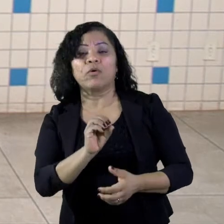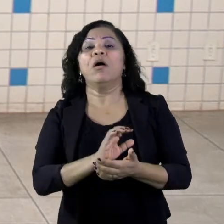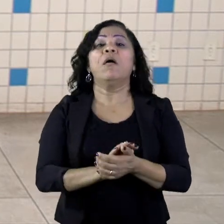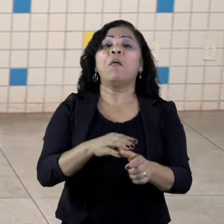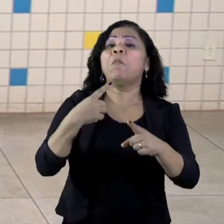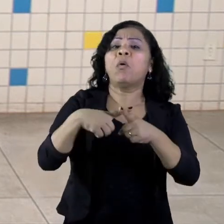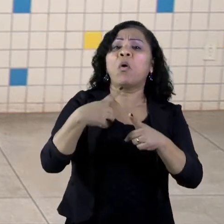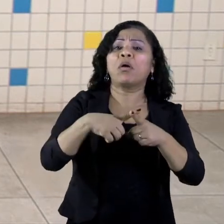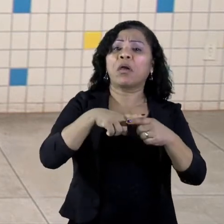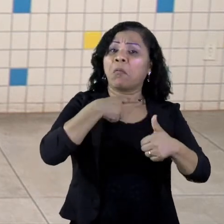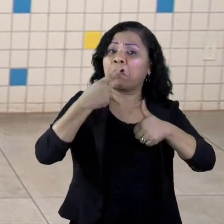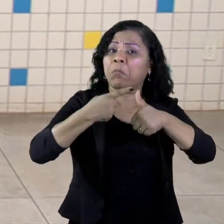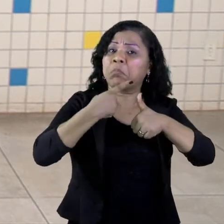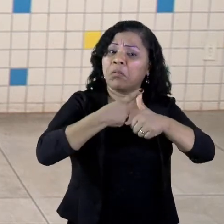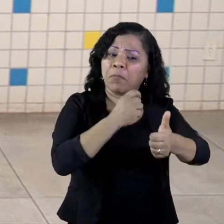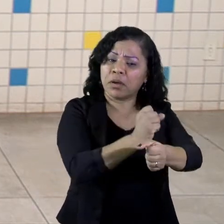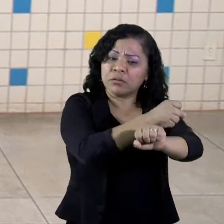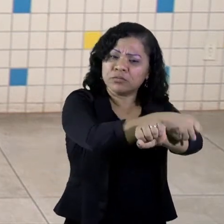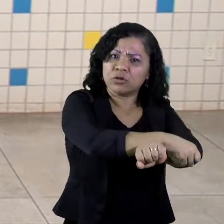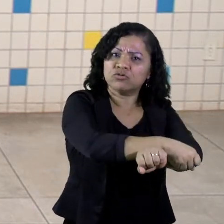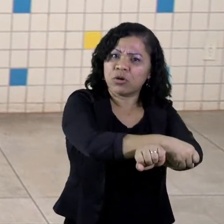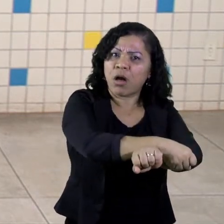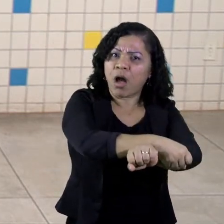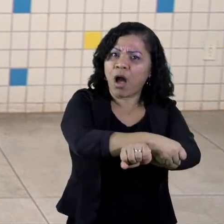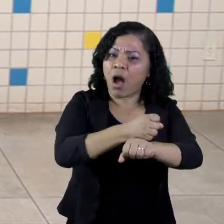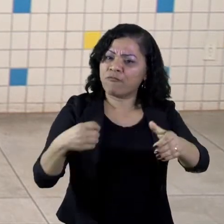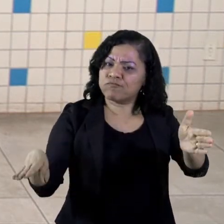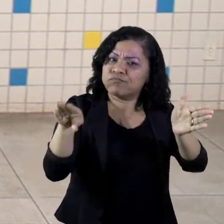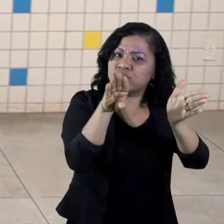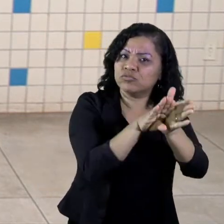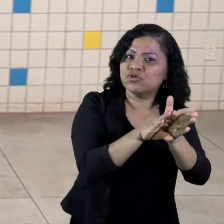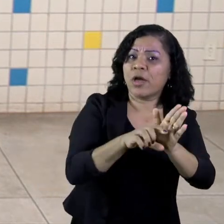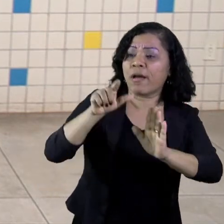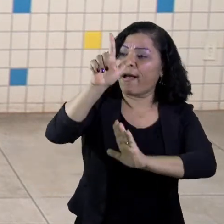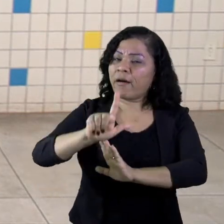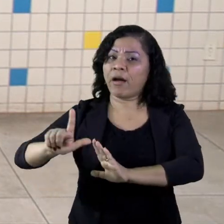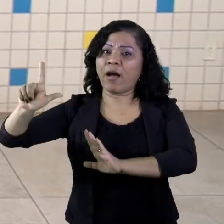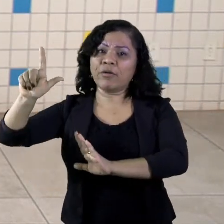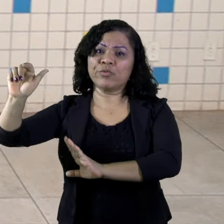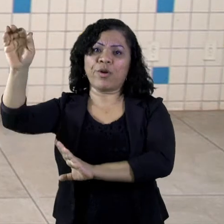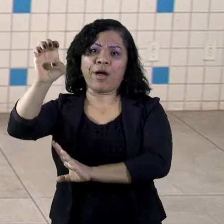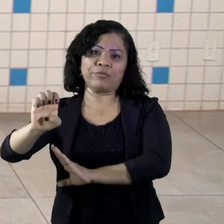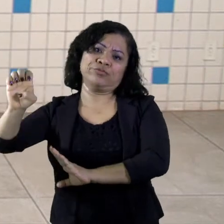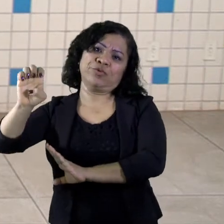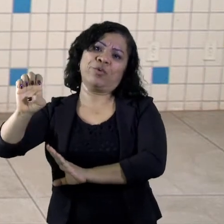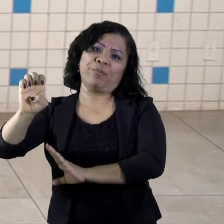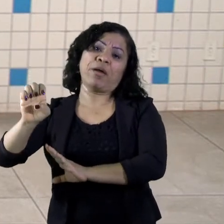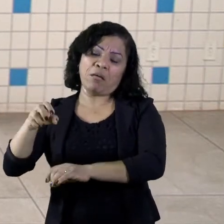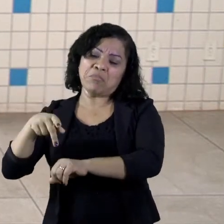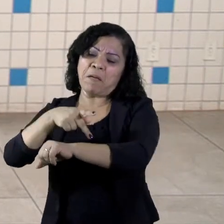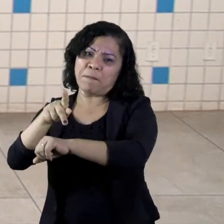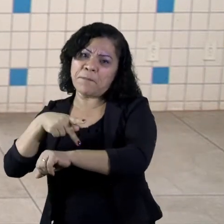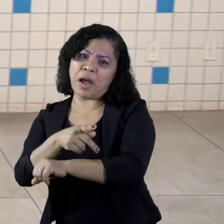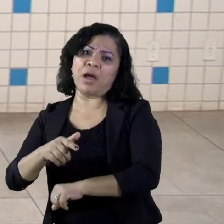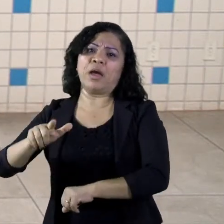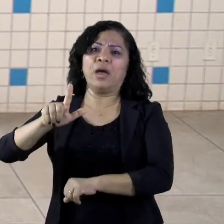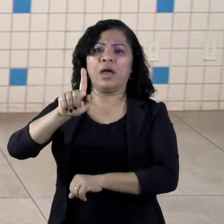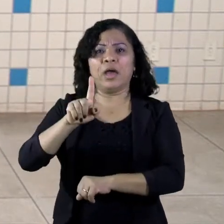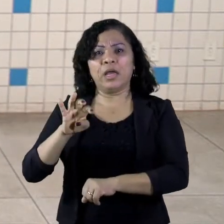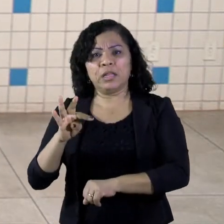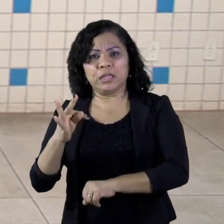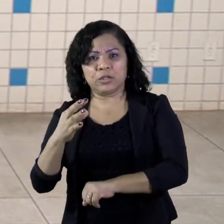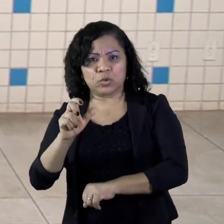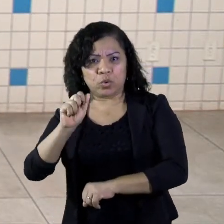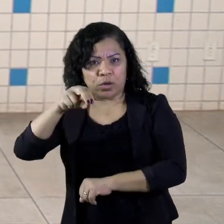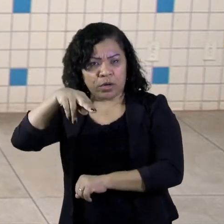primeiros escravos vinham da região do leste europeu, onde hoje existem países como Lituânia, Estônia e